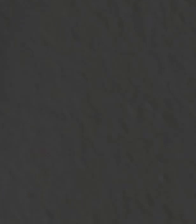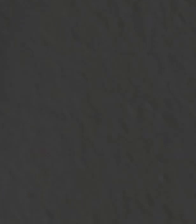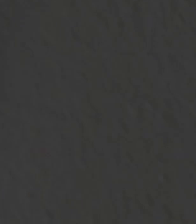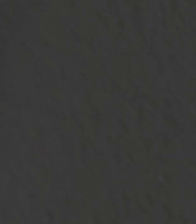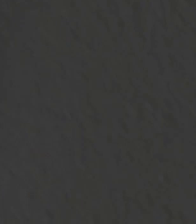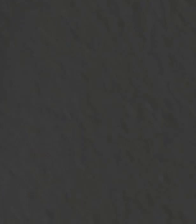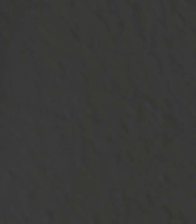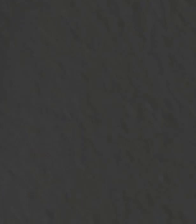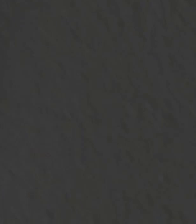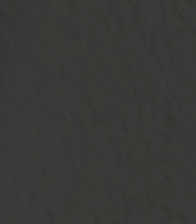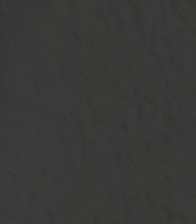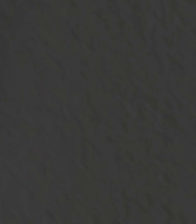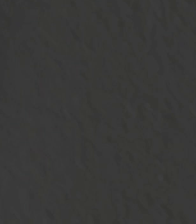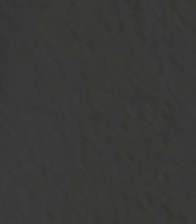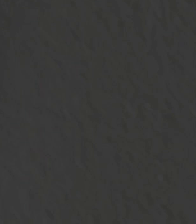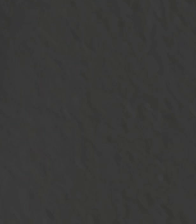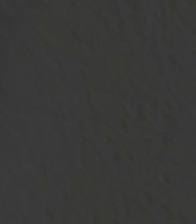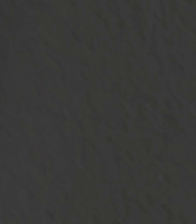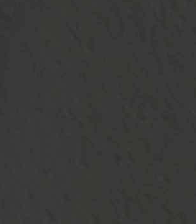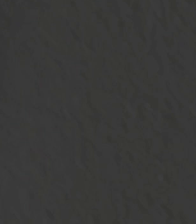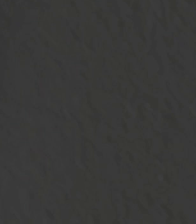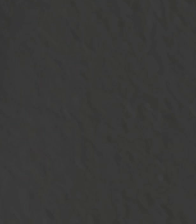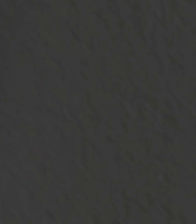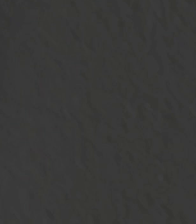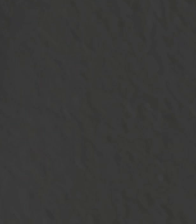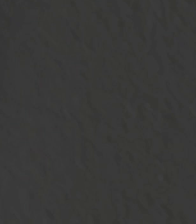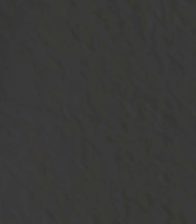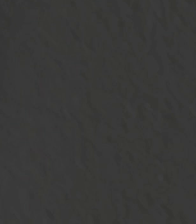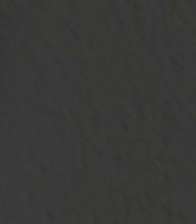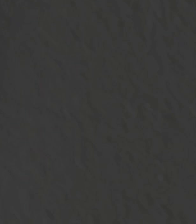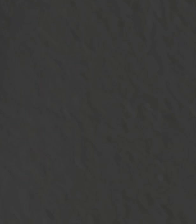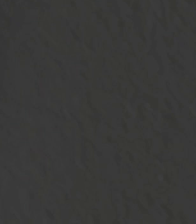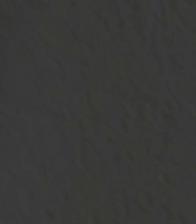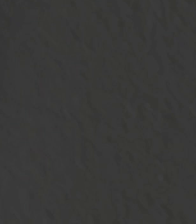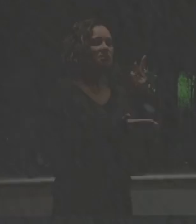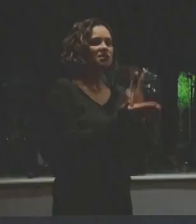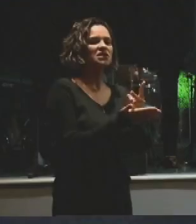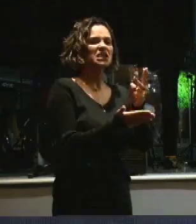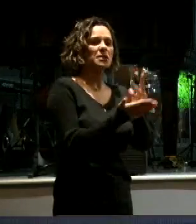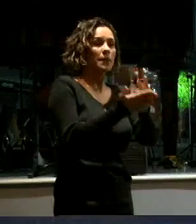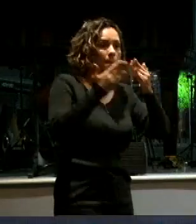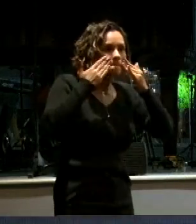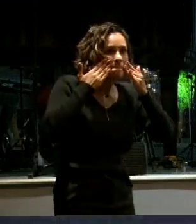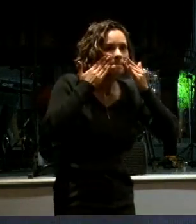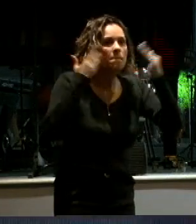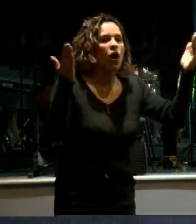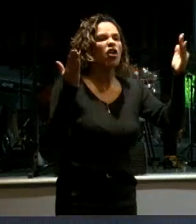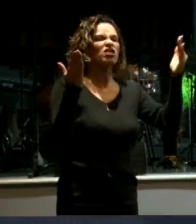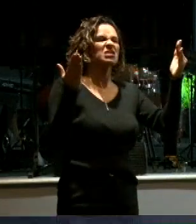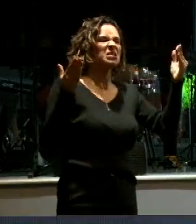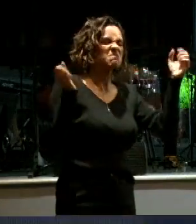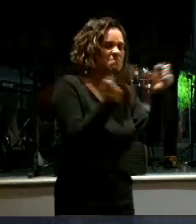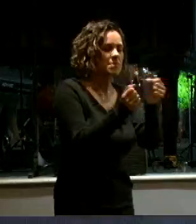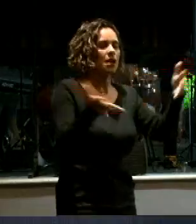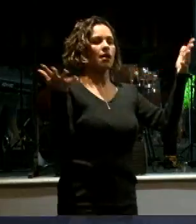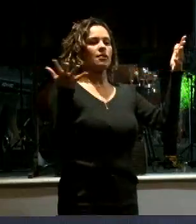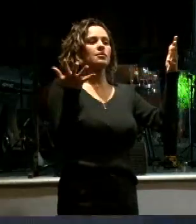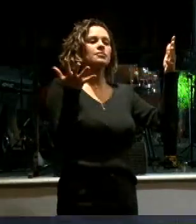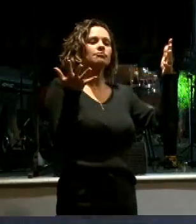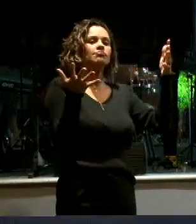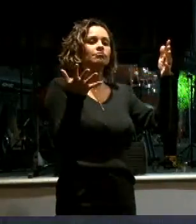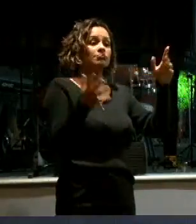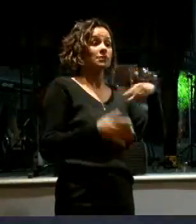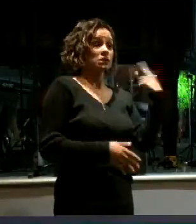Quando cremos, meu irmão, Deus sempre vai revelar algo tremendo. Diga assim: quando cremos, Deus sempre vai revelar algo